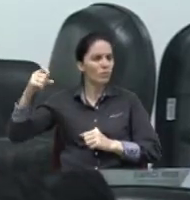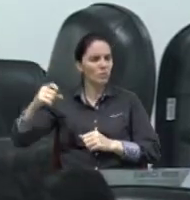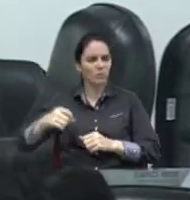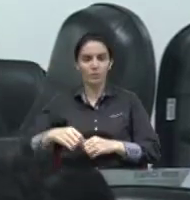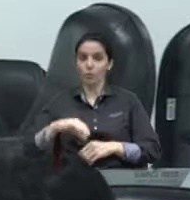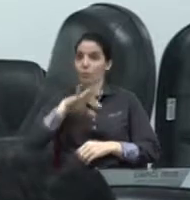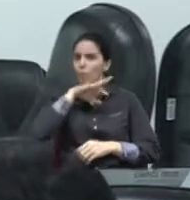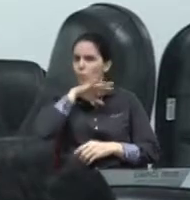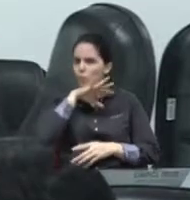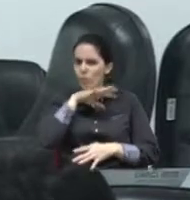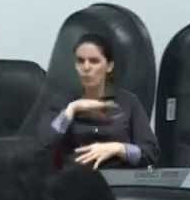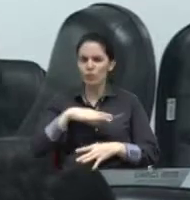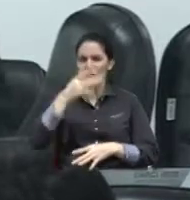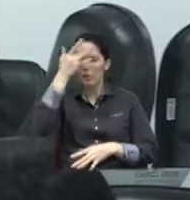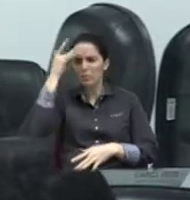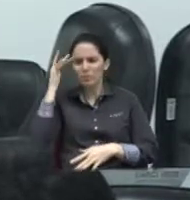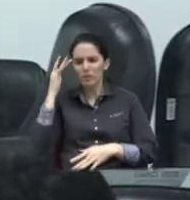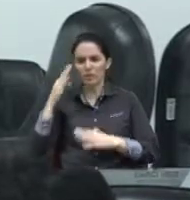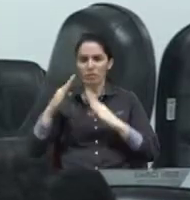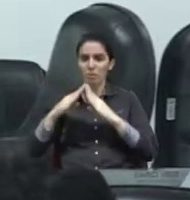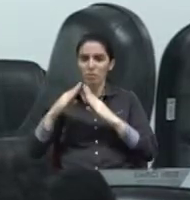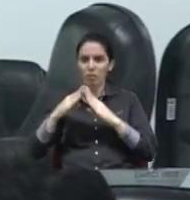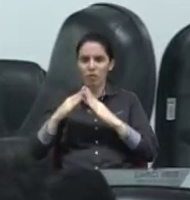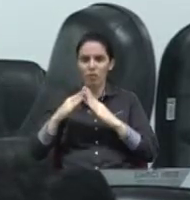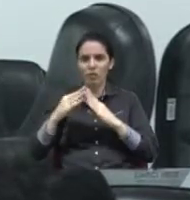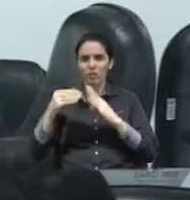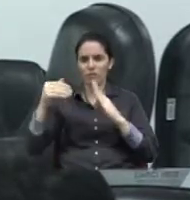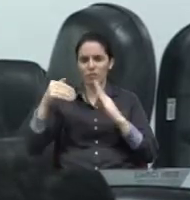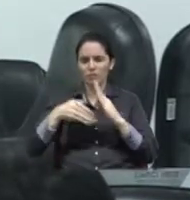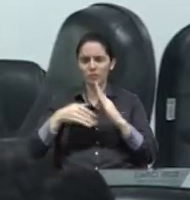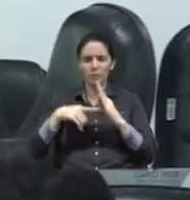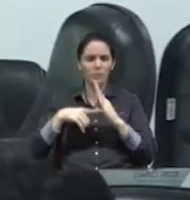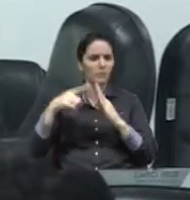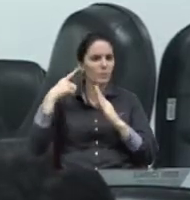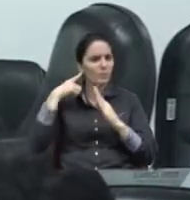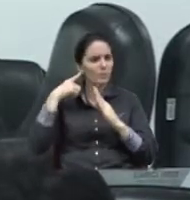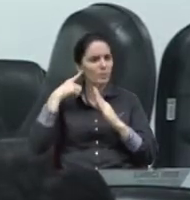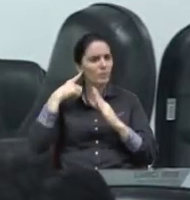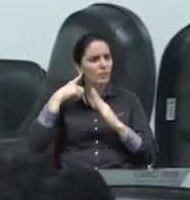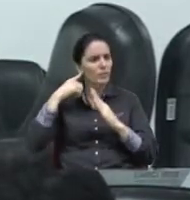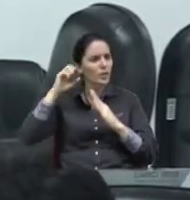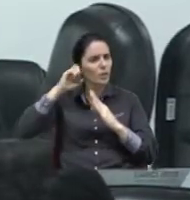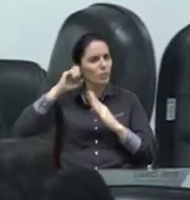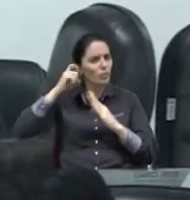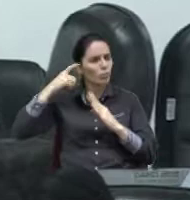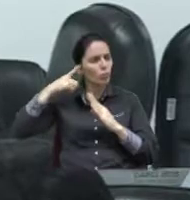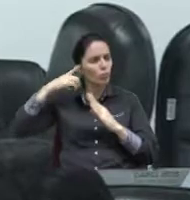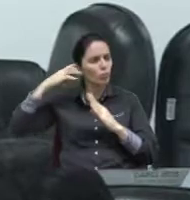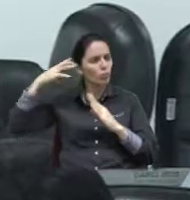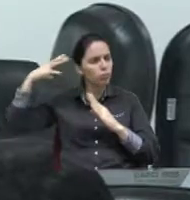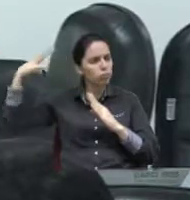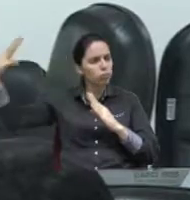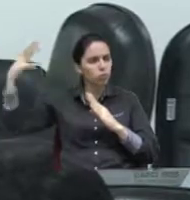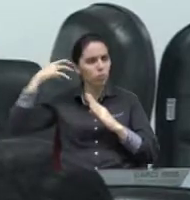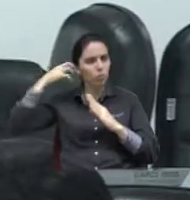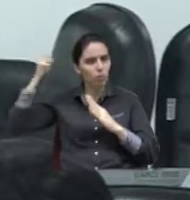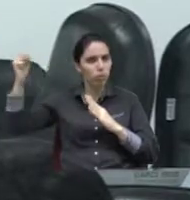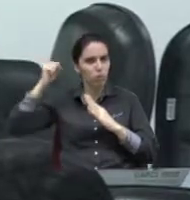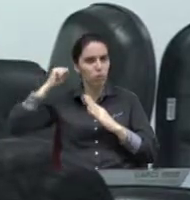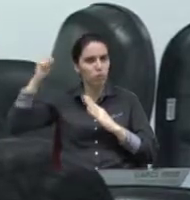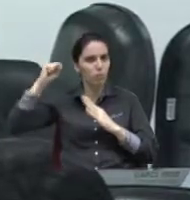incomodado alguns munícipes na atuação da fiscalização realmente dessa